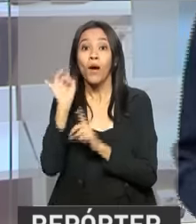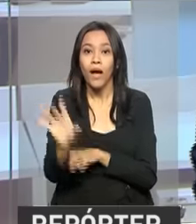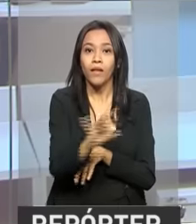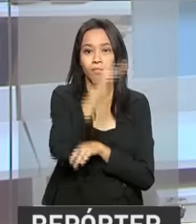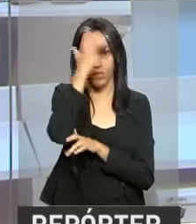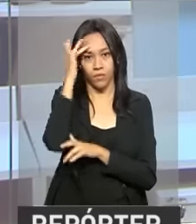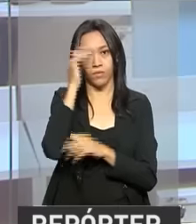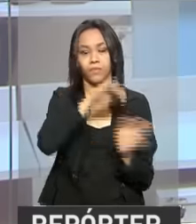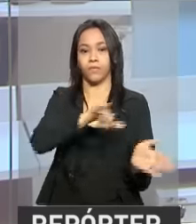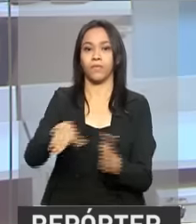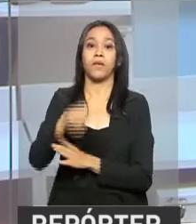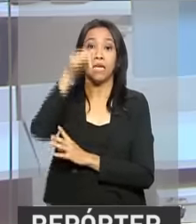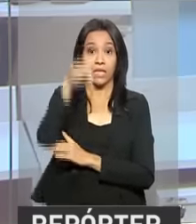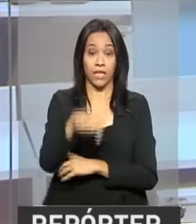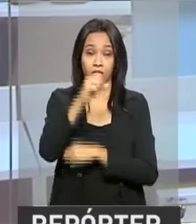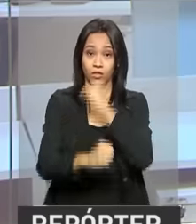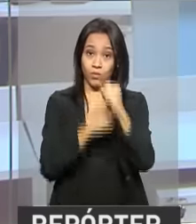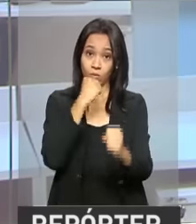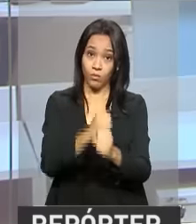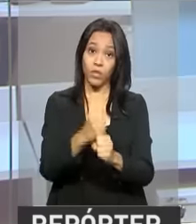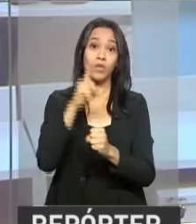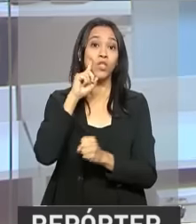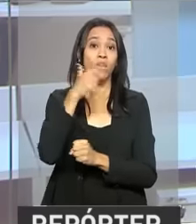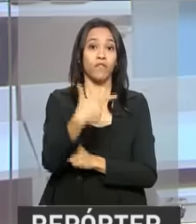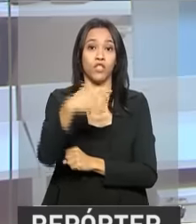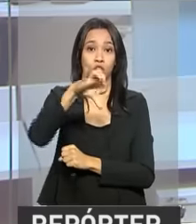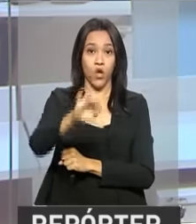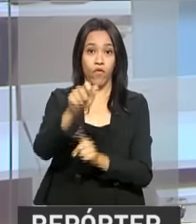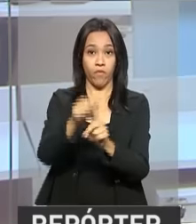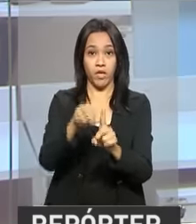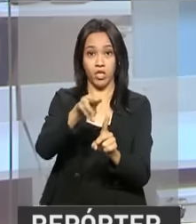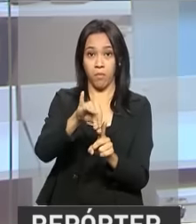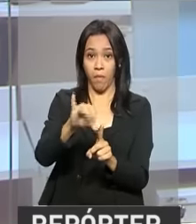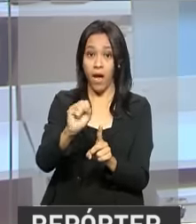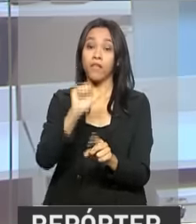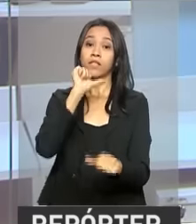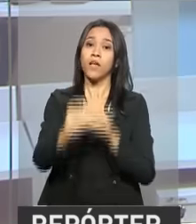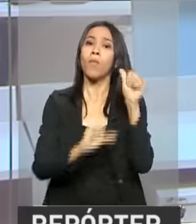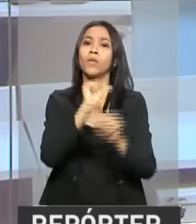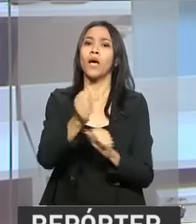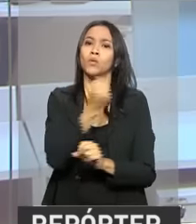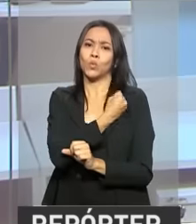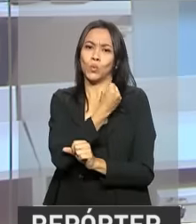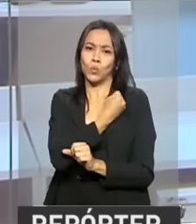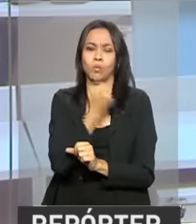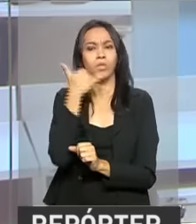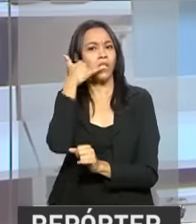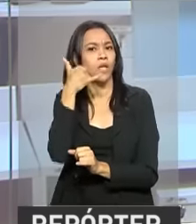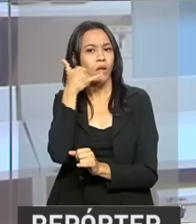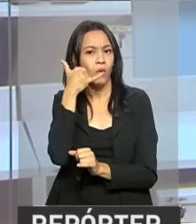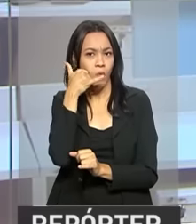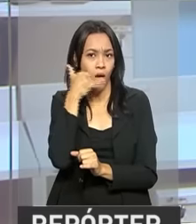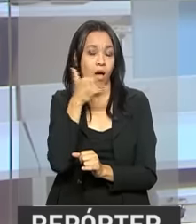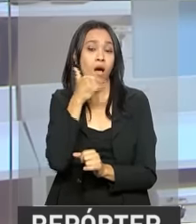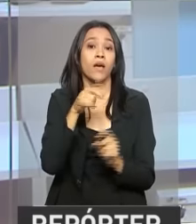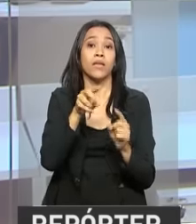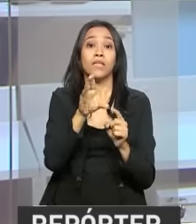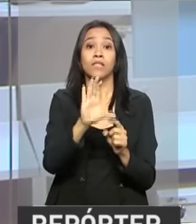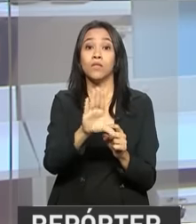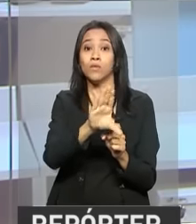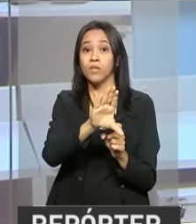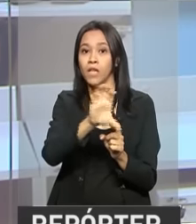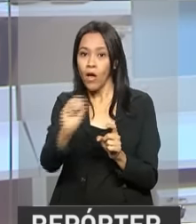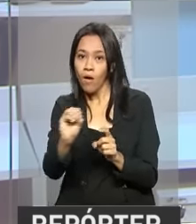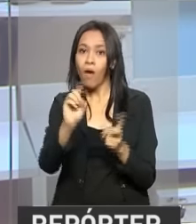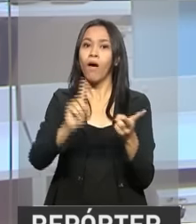e a partir deste domingo 29 de Maio serão alterados os números dos celulares da região centro-oeste e de